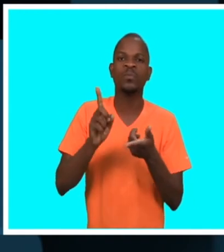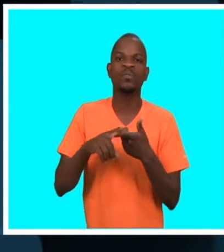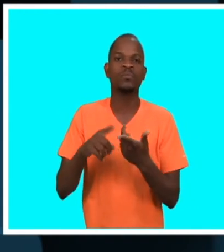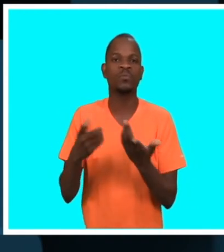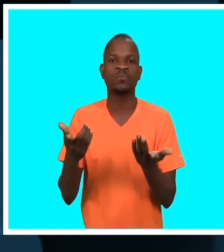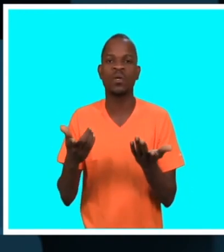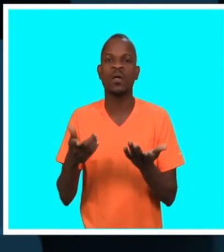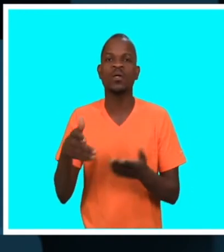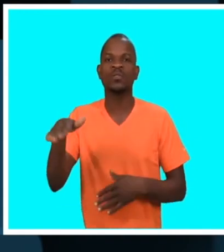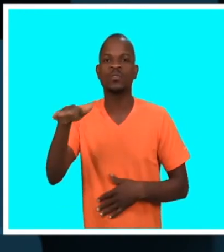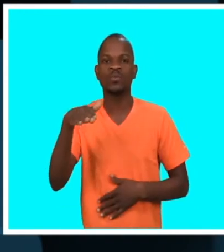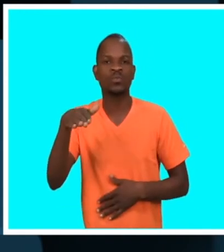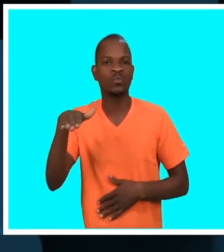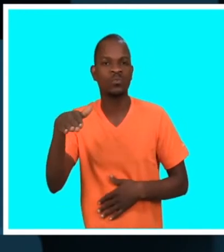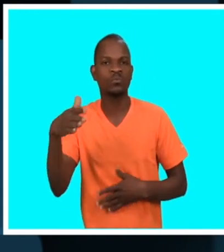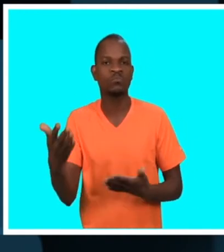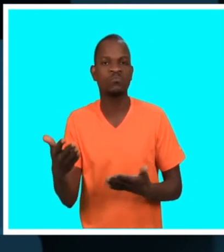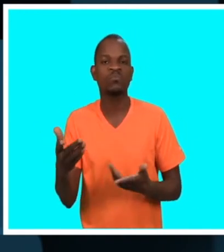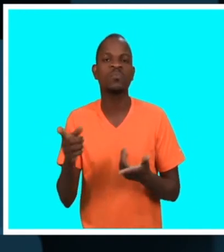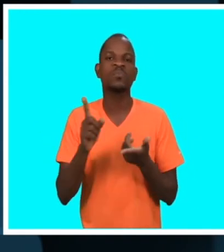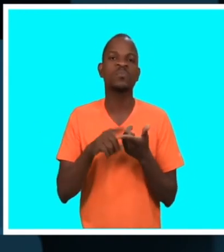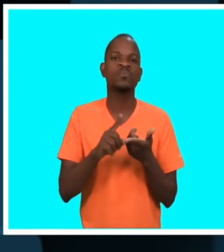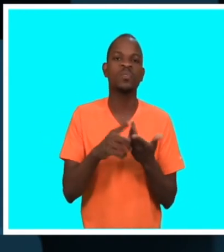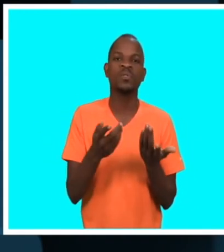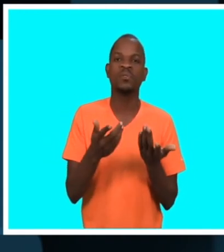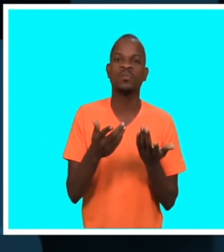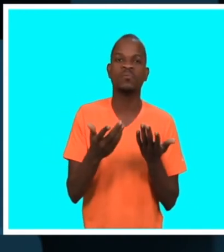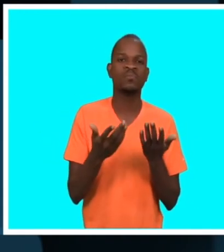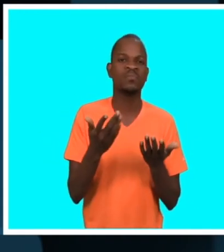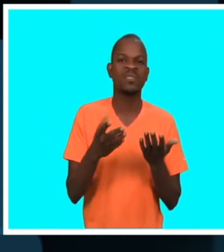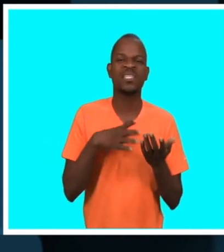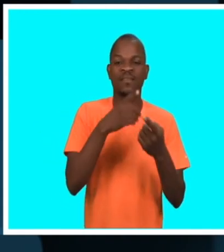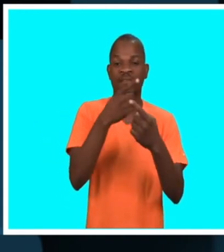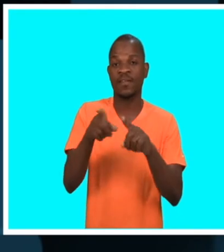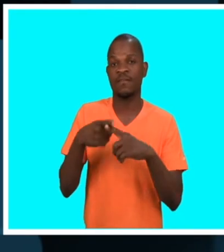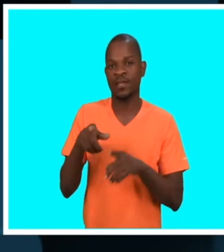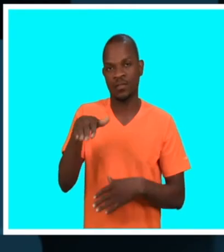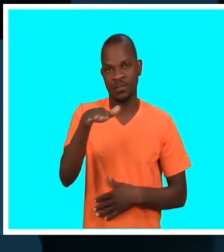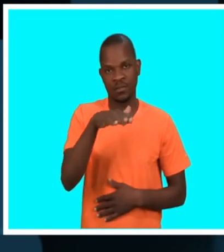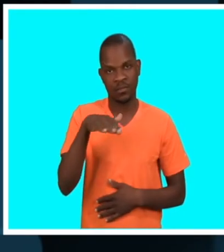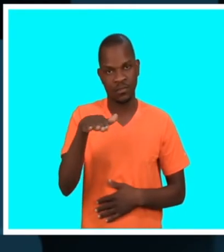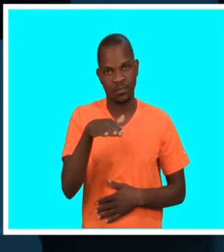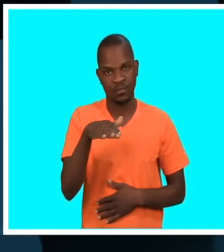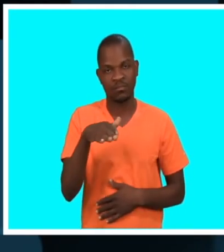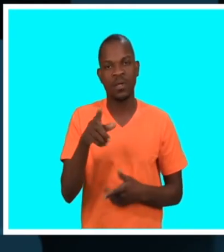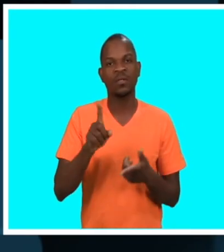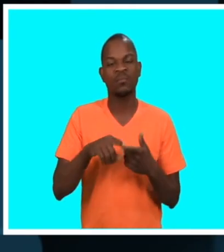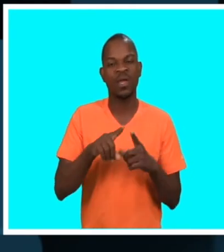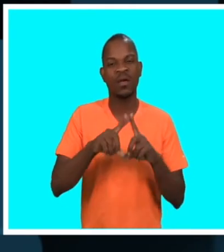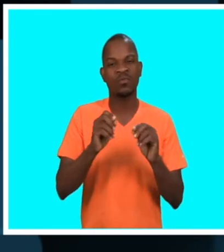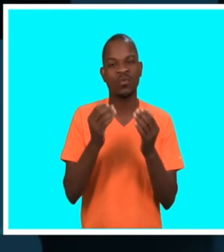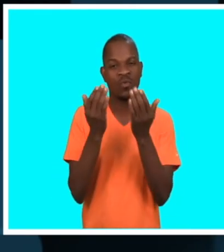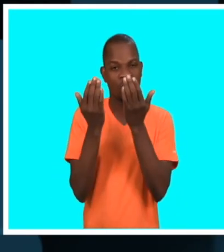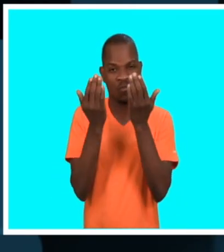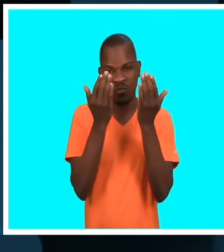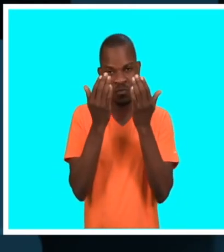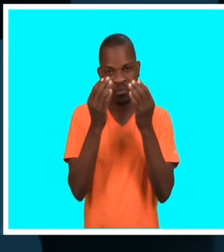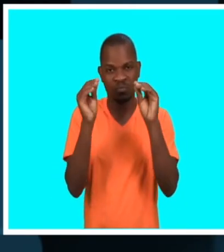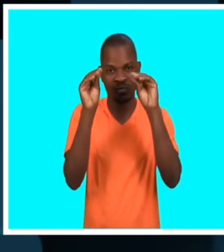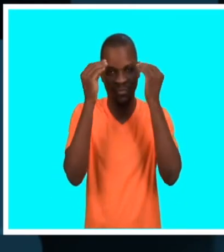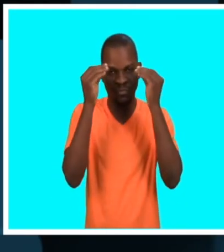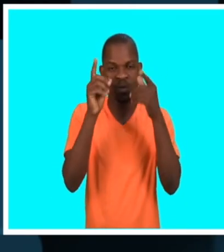próprio setor social, o setor, quer dizer, em vários setores, não é? Então, formação acadêmica